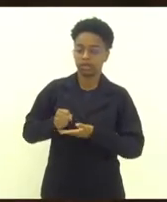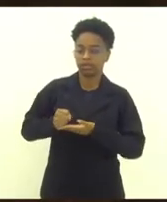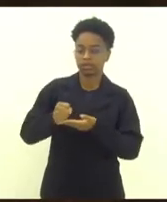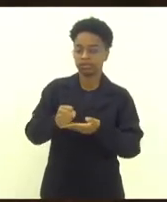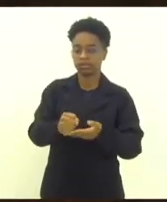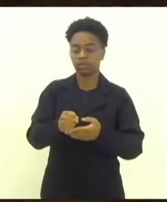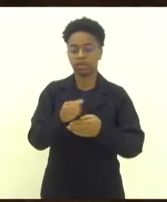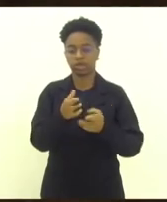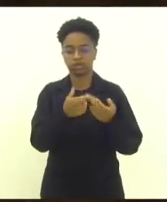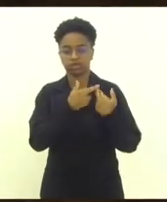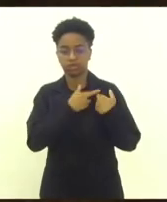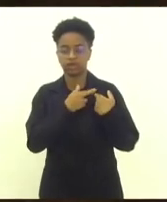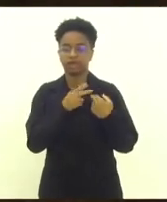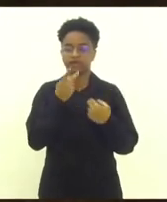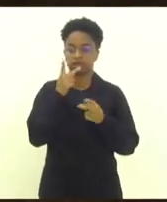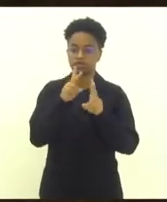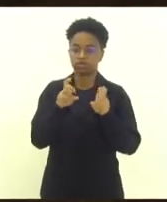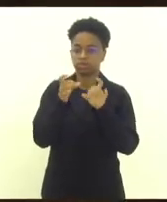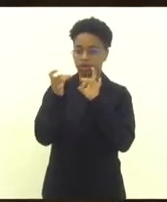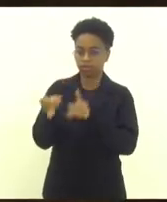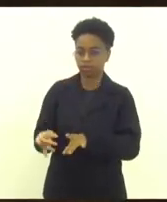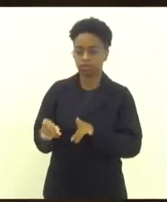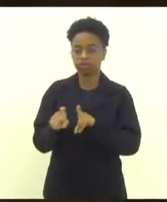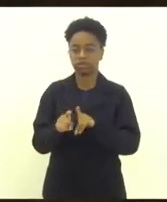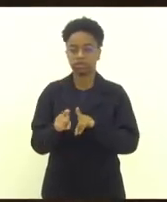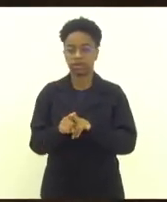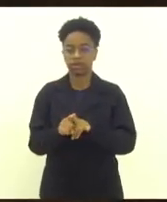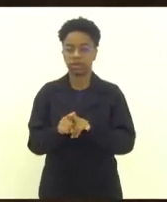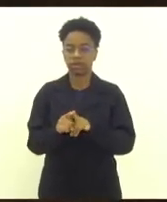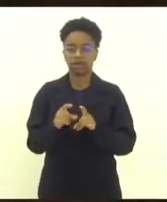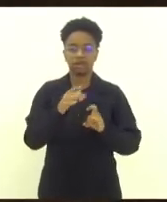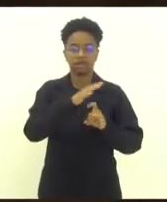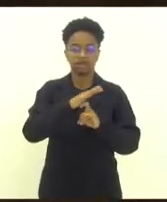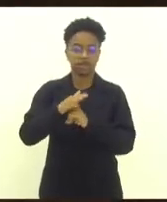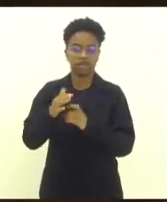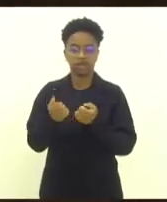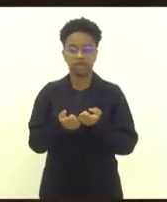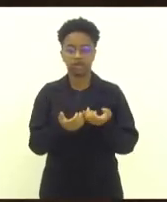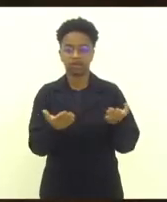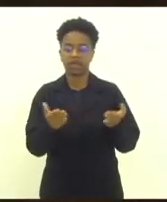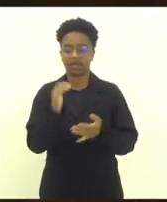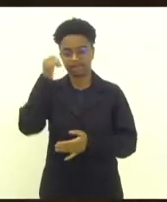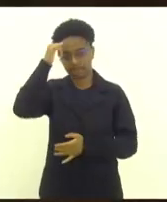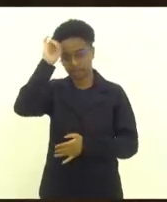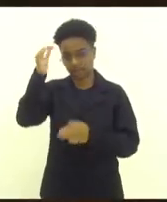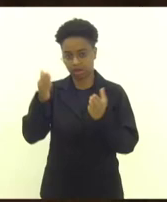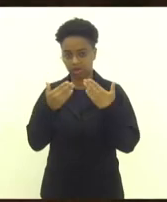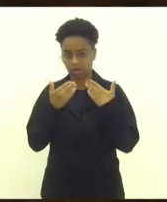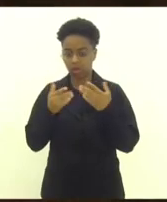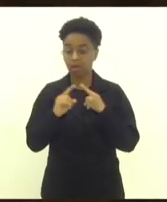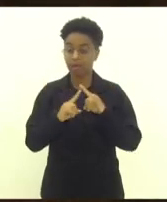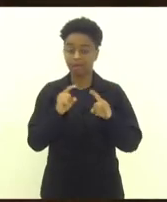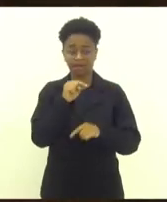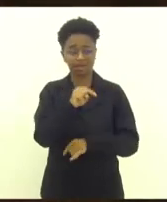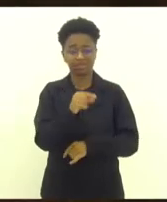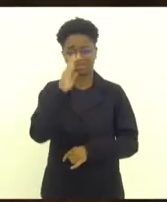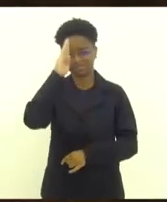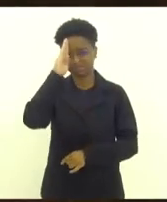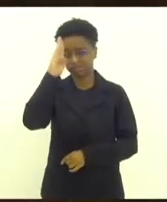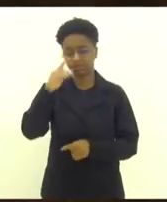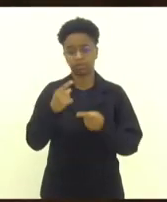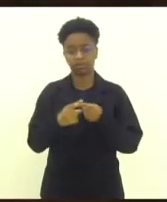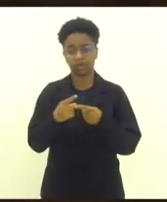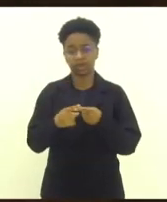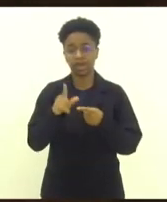abandono trata disposição em feiras evitando calor etc mas esse aqui é fundamental porque